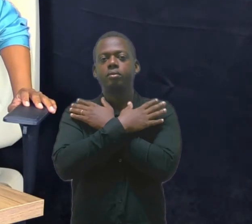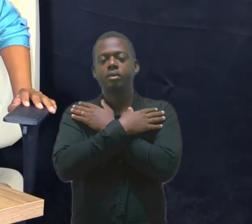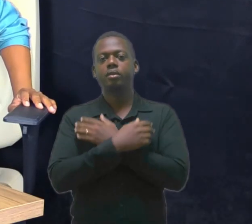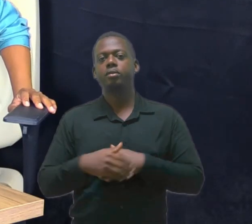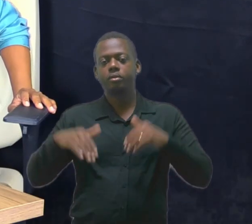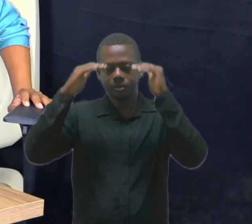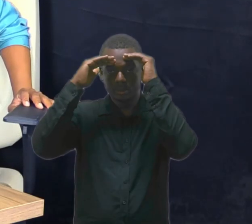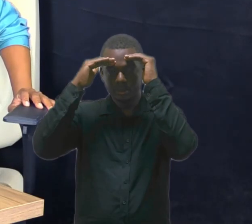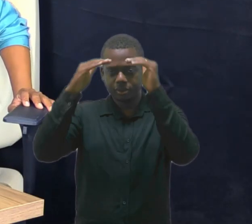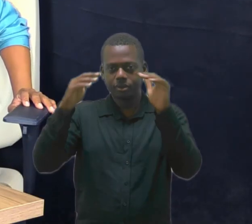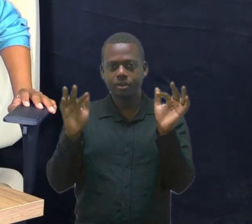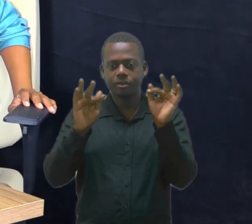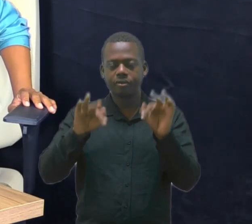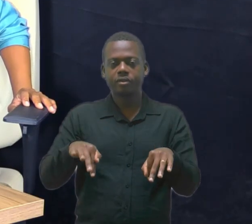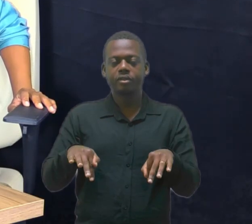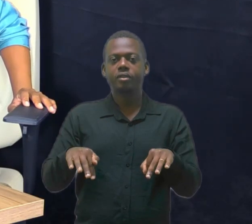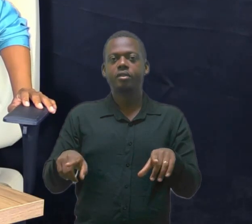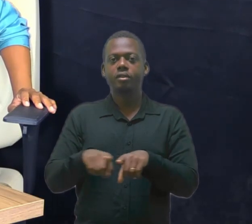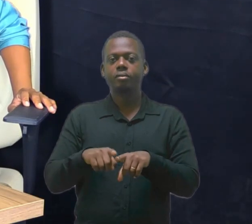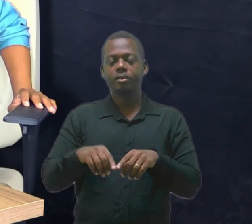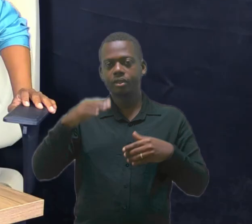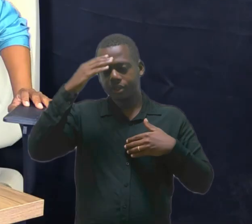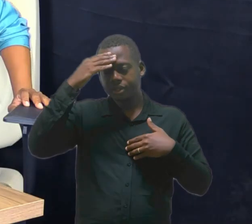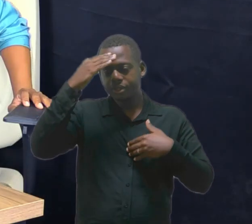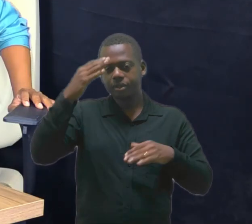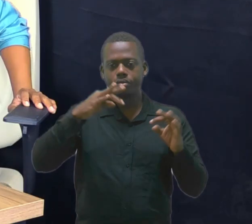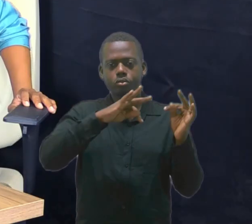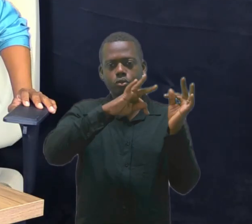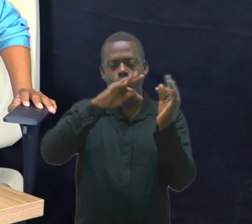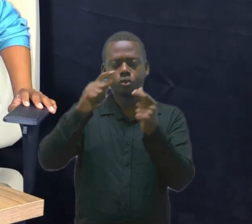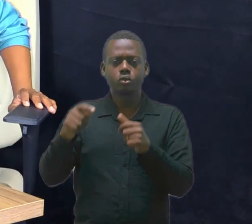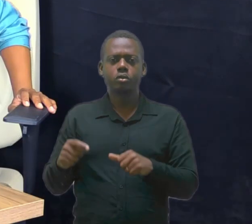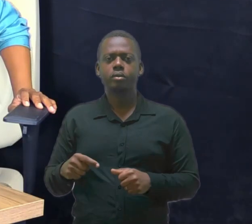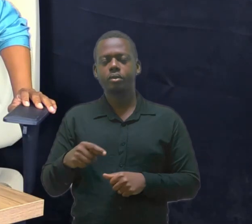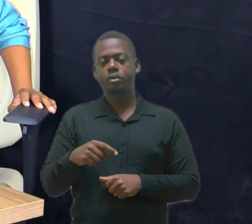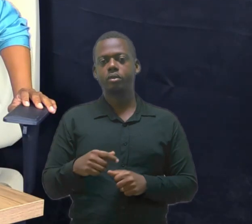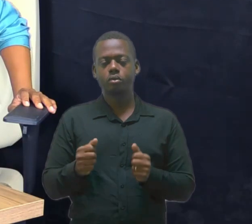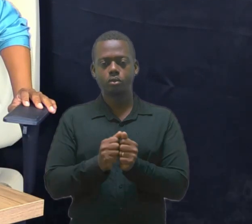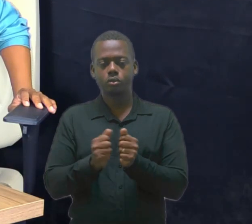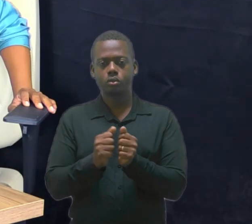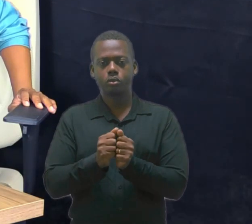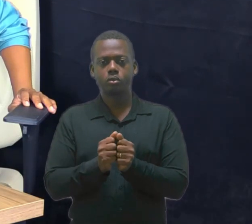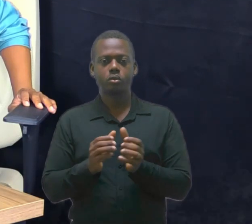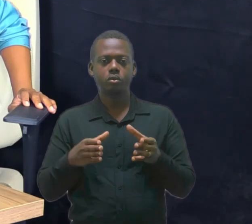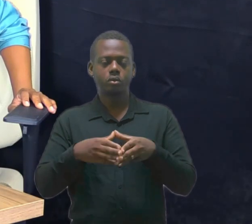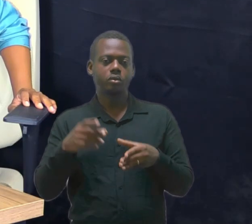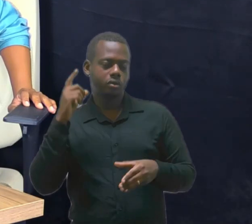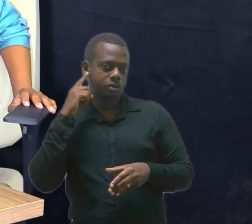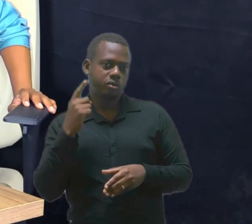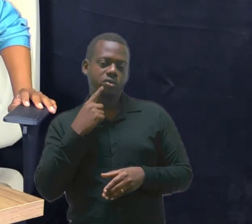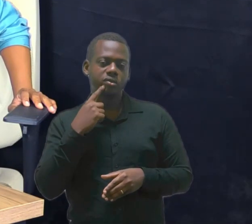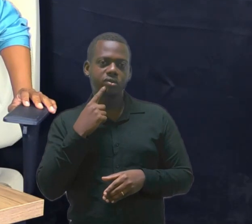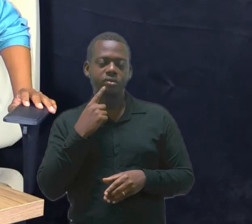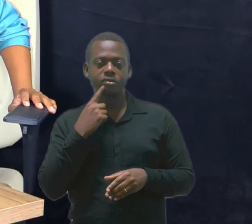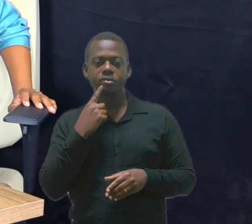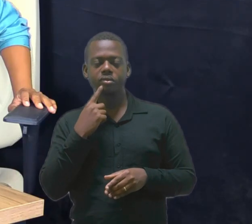meu abraço, meu respeito para você. E, para encerrar, eu quero assim, agradecer todas as pessoas que também têm passado comigo na comunidade